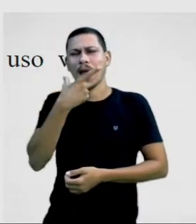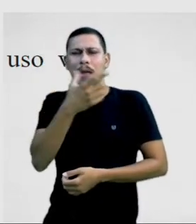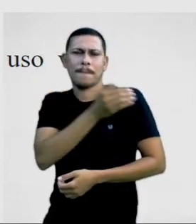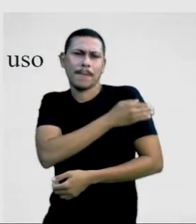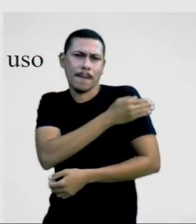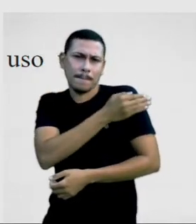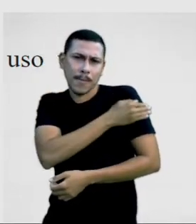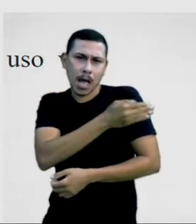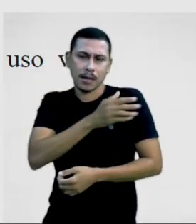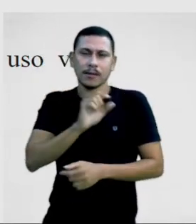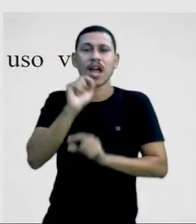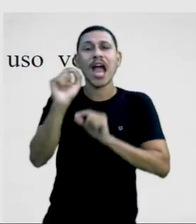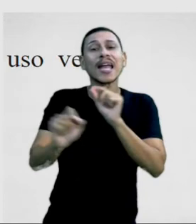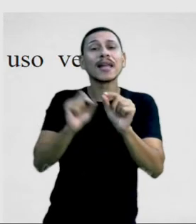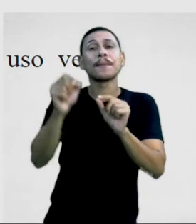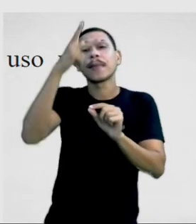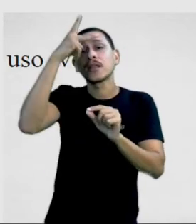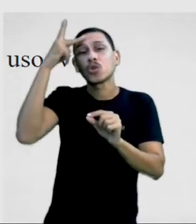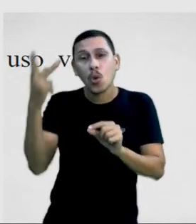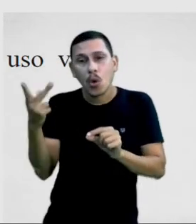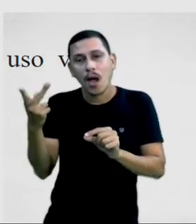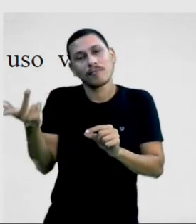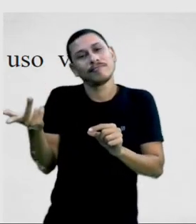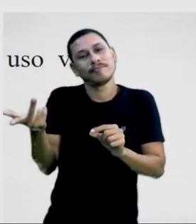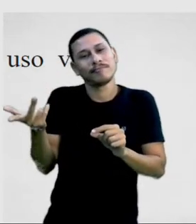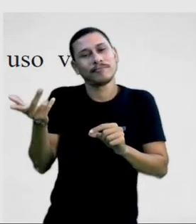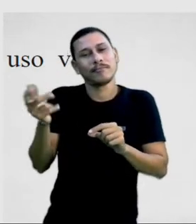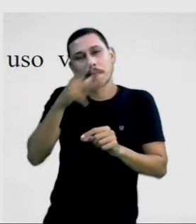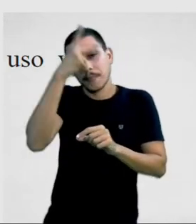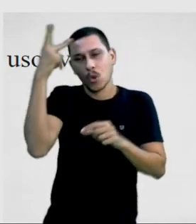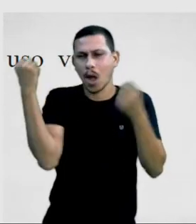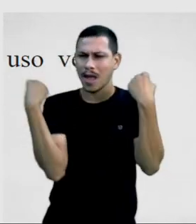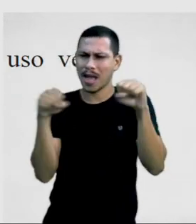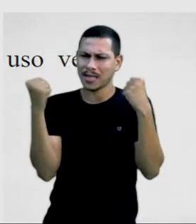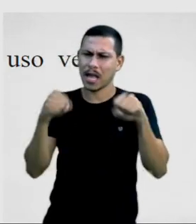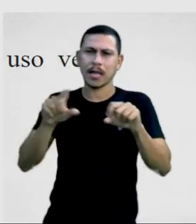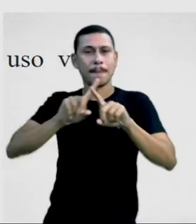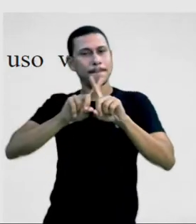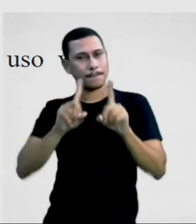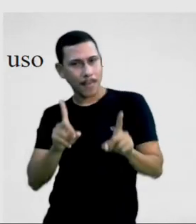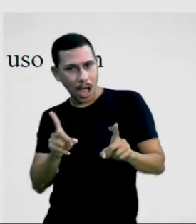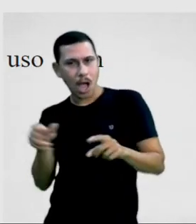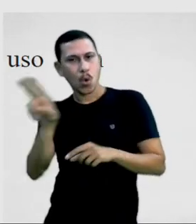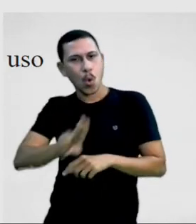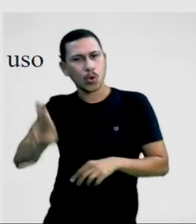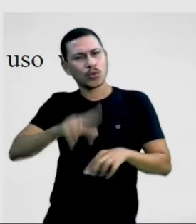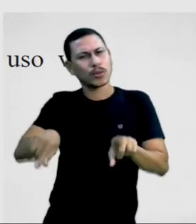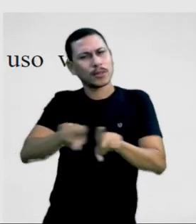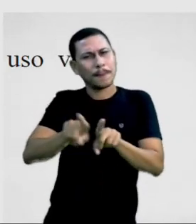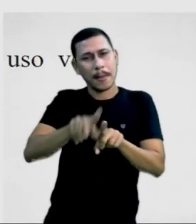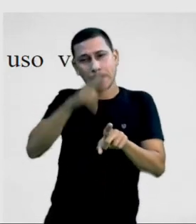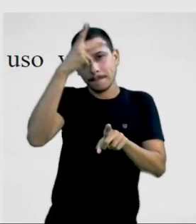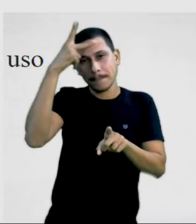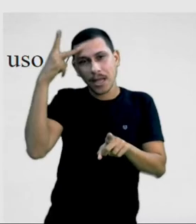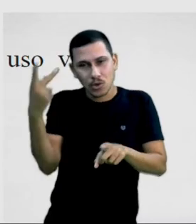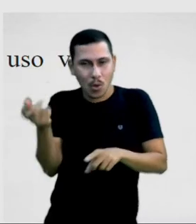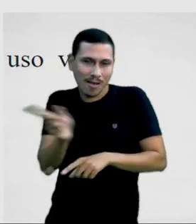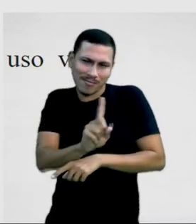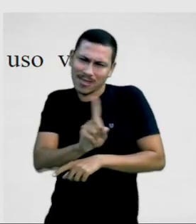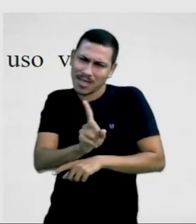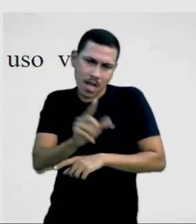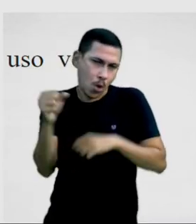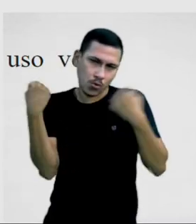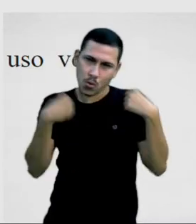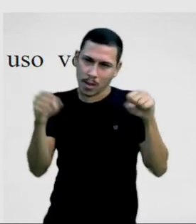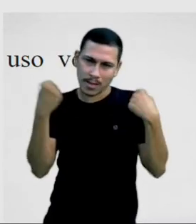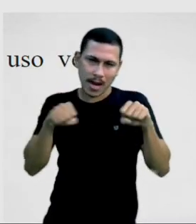Os principais usuários dessas drogas são atletas, porém o uso também se espalhou para os não atletas que buscam esse corpo